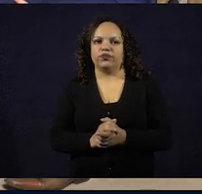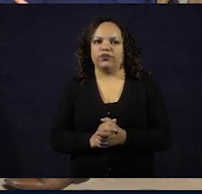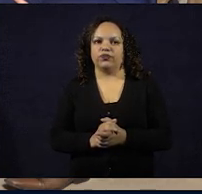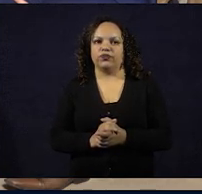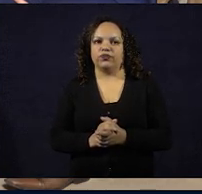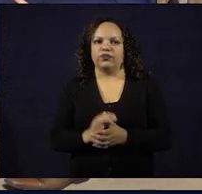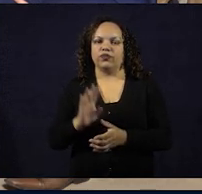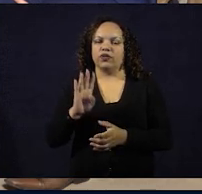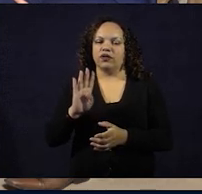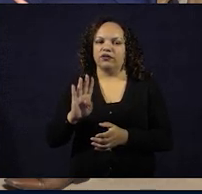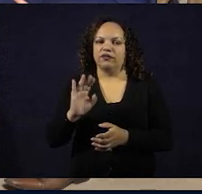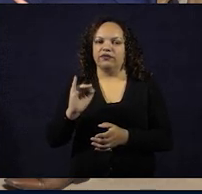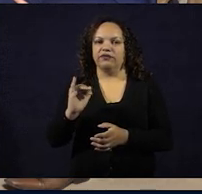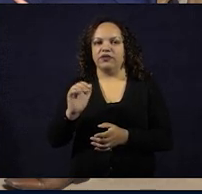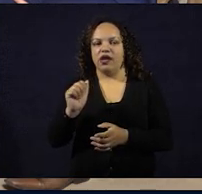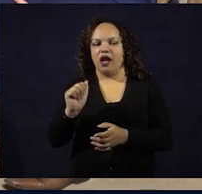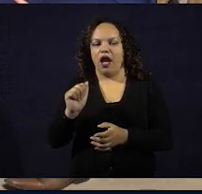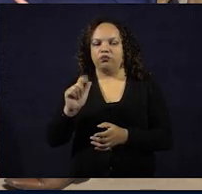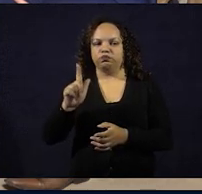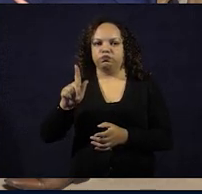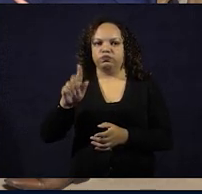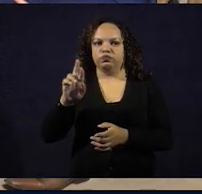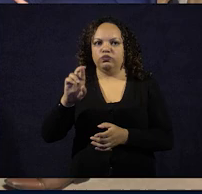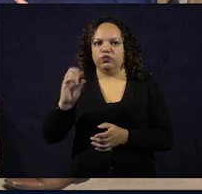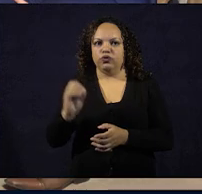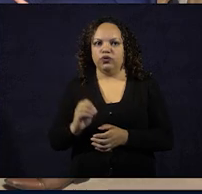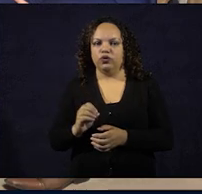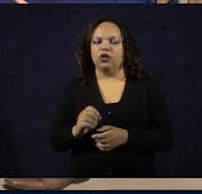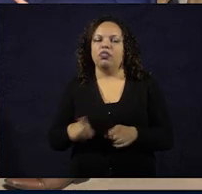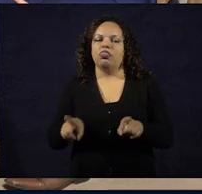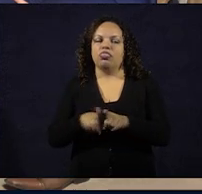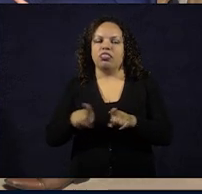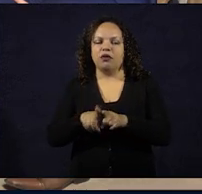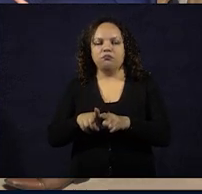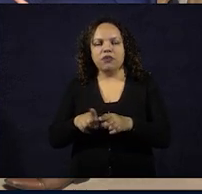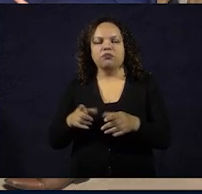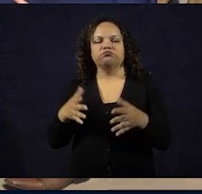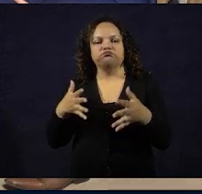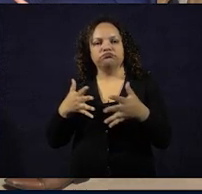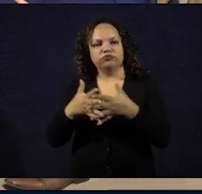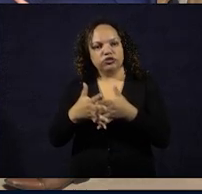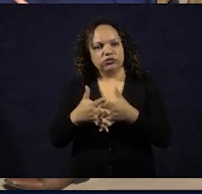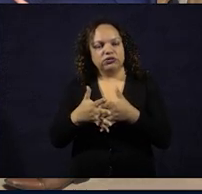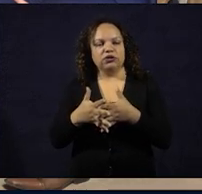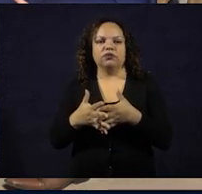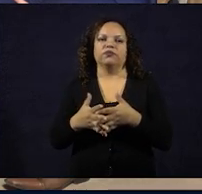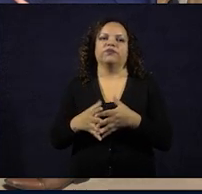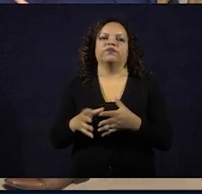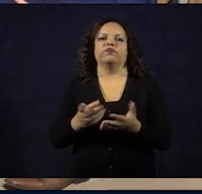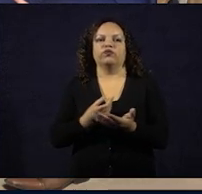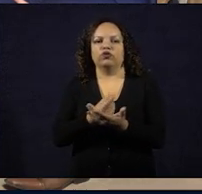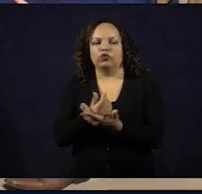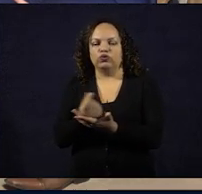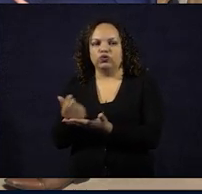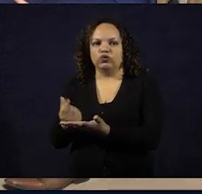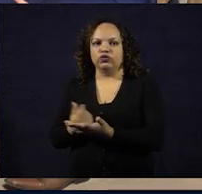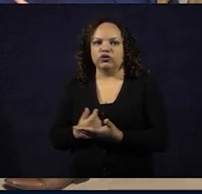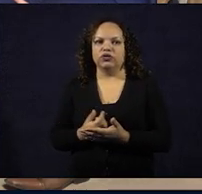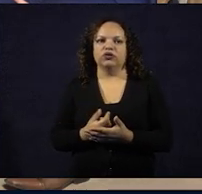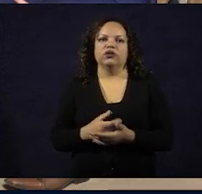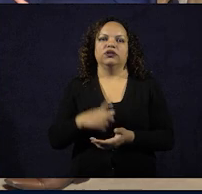Montamos um fiado também uma forma de acesso ao mercado de capitais tem uma